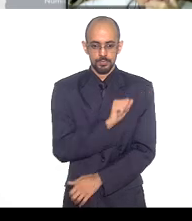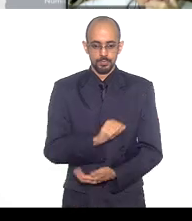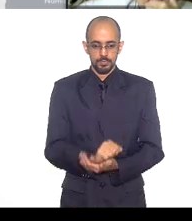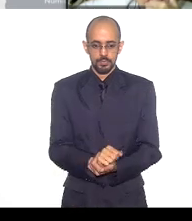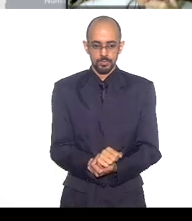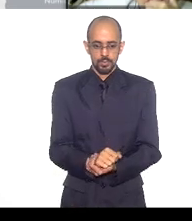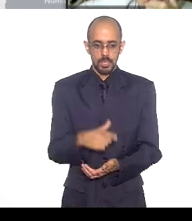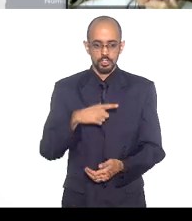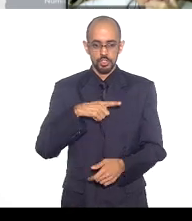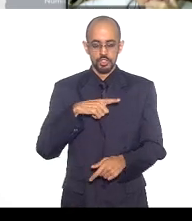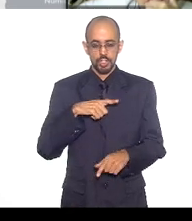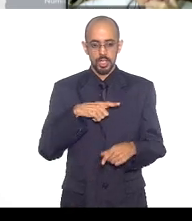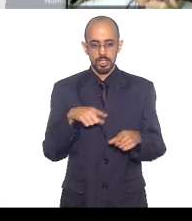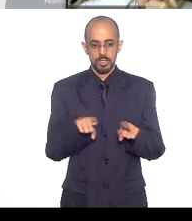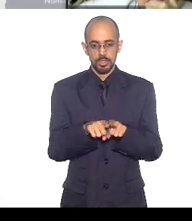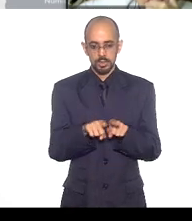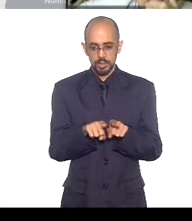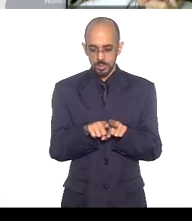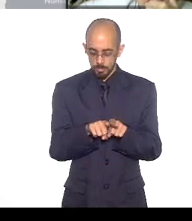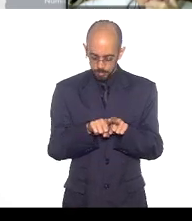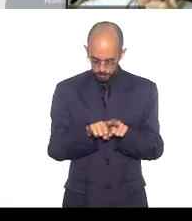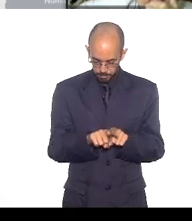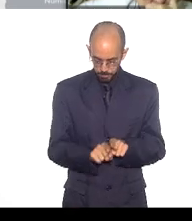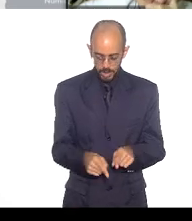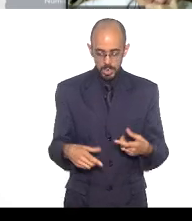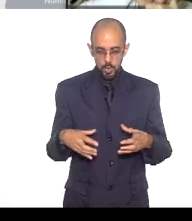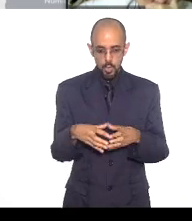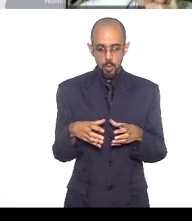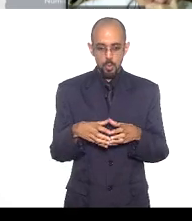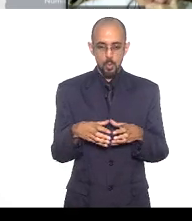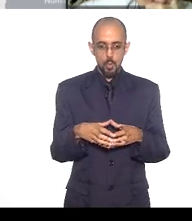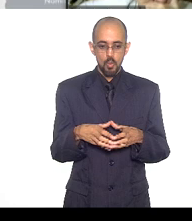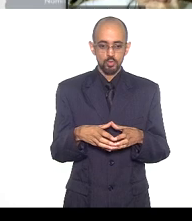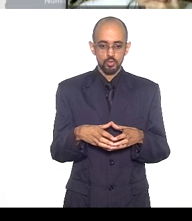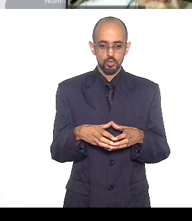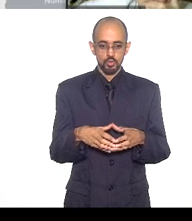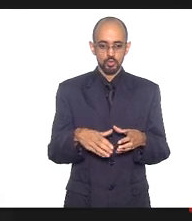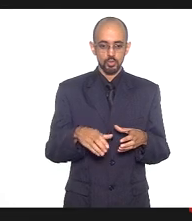A gente tem o bloco